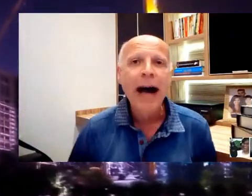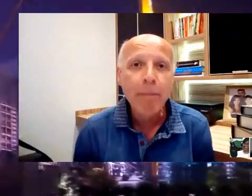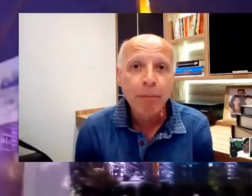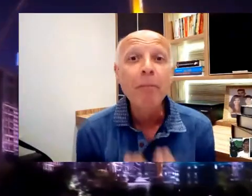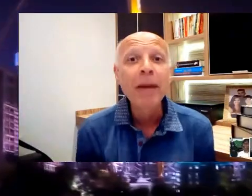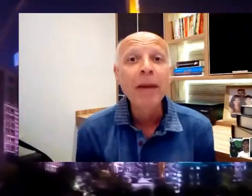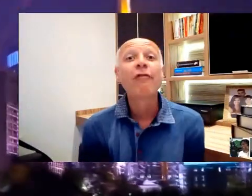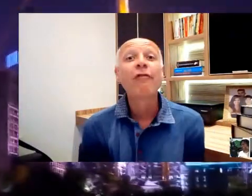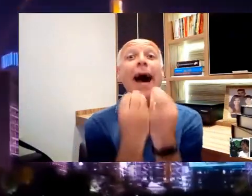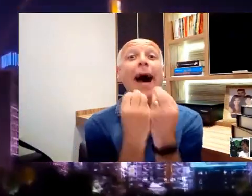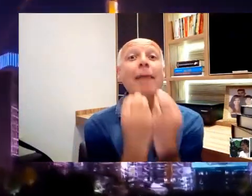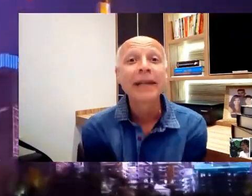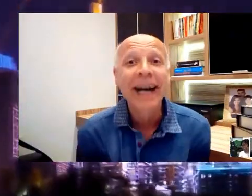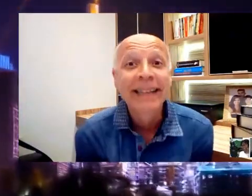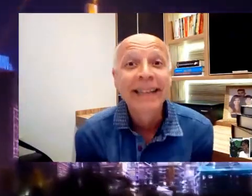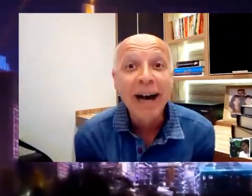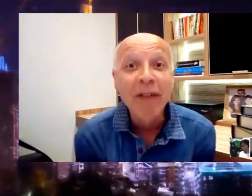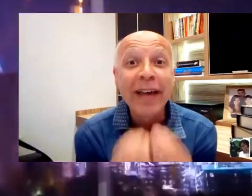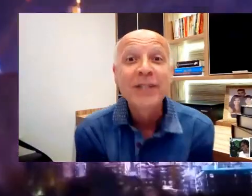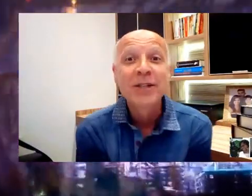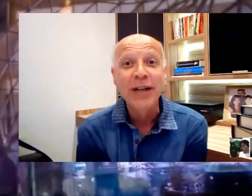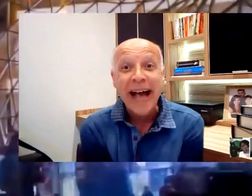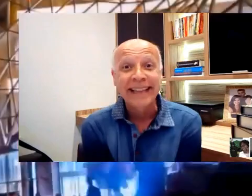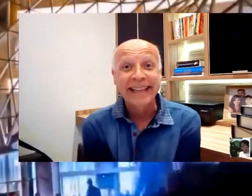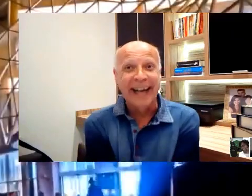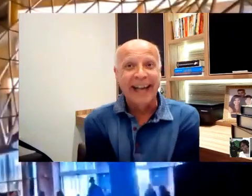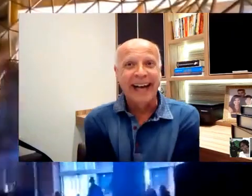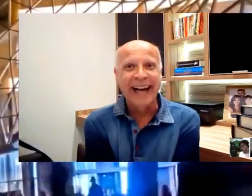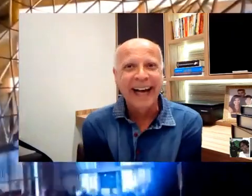própria fábrica está fechada.